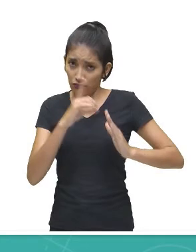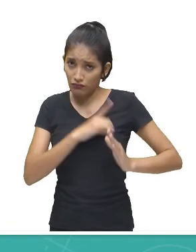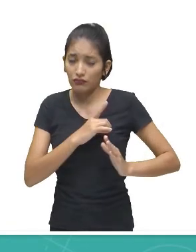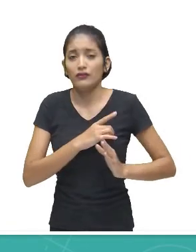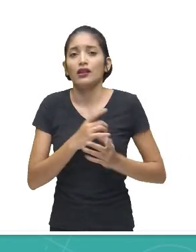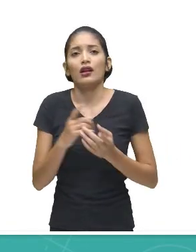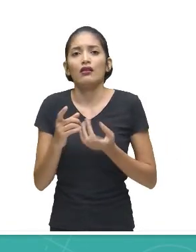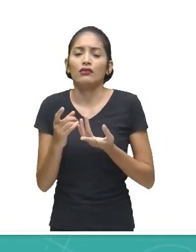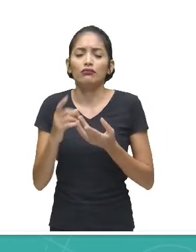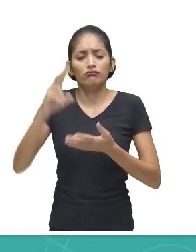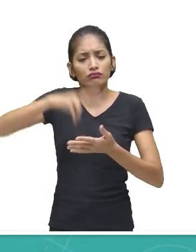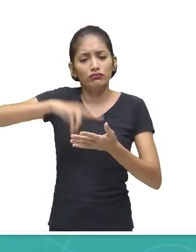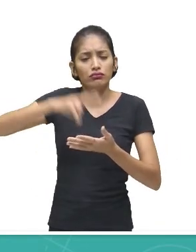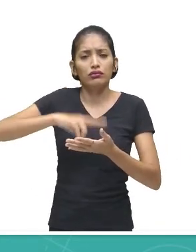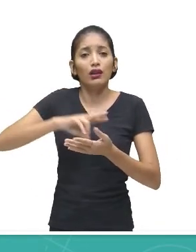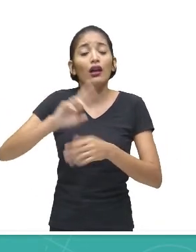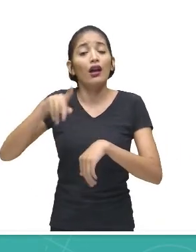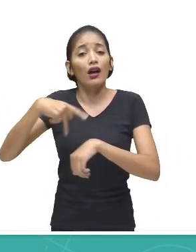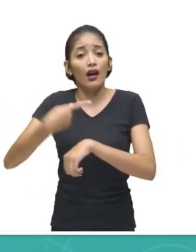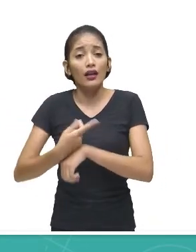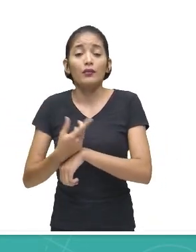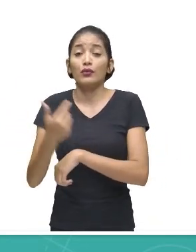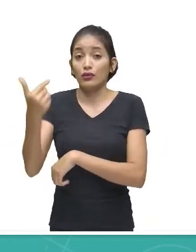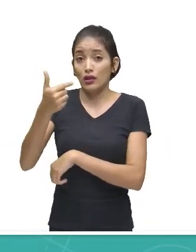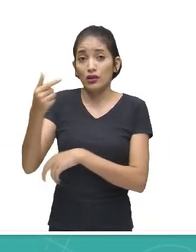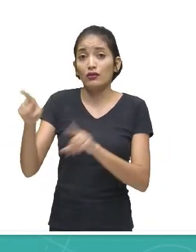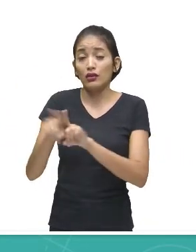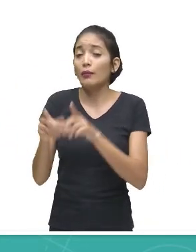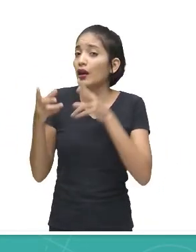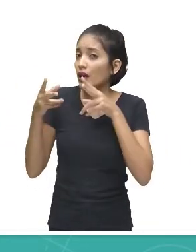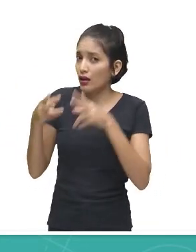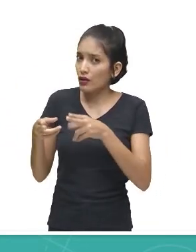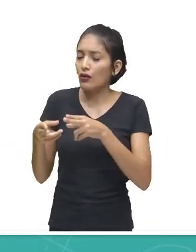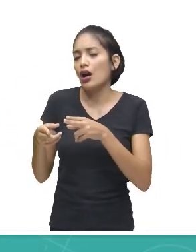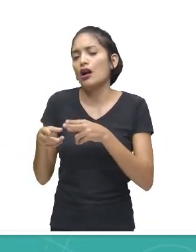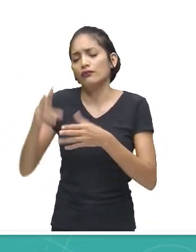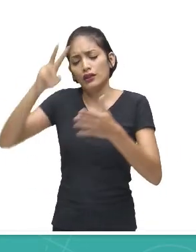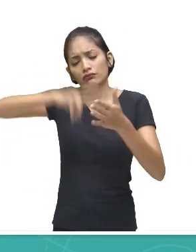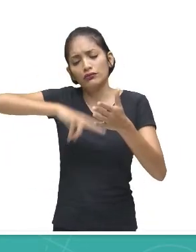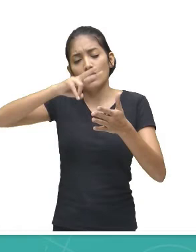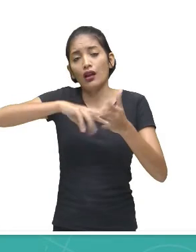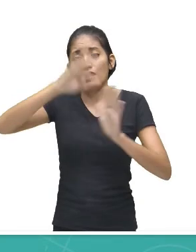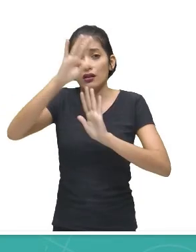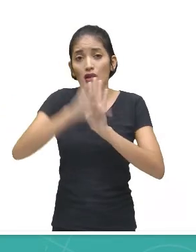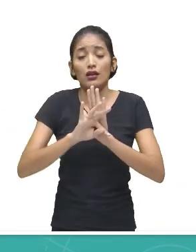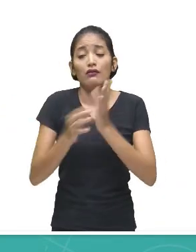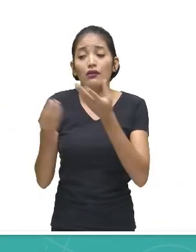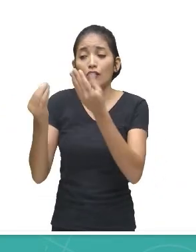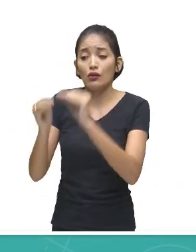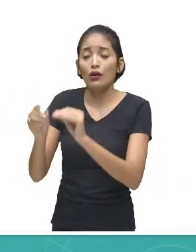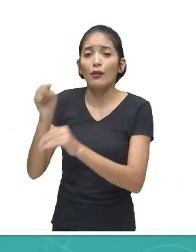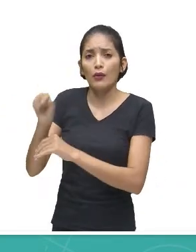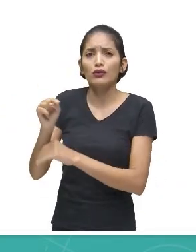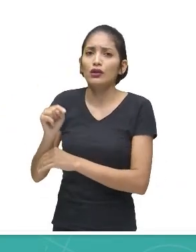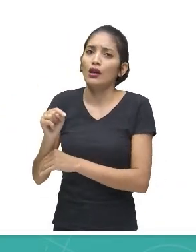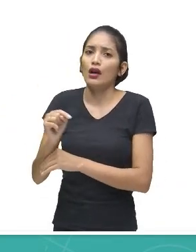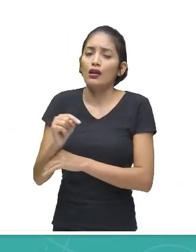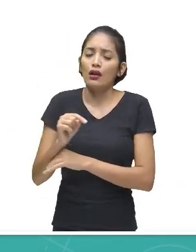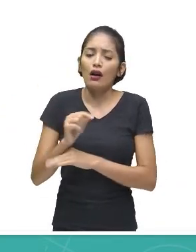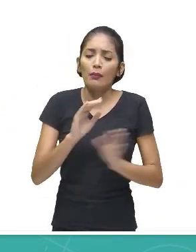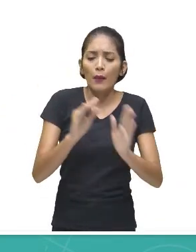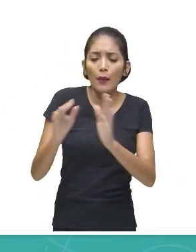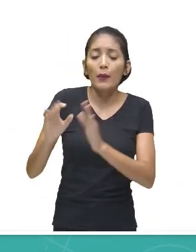bom? Na segunda questão também a mesma coisa, você vai fazer a leitura do texto e vai pontuar adequadamente,